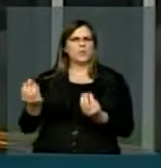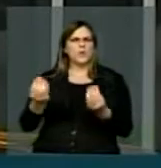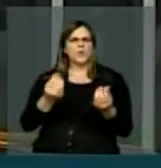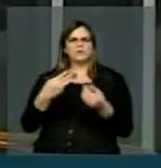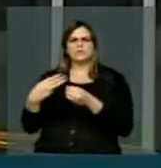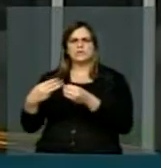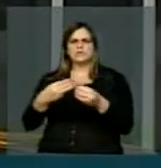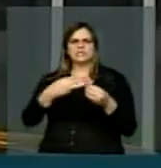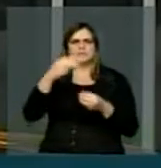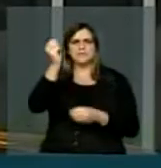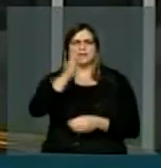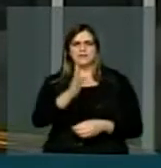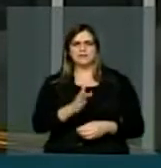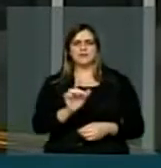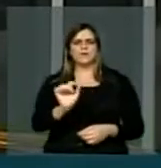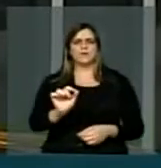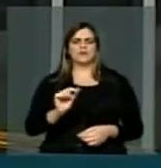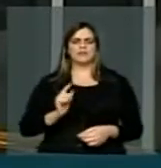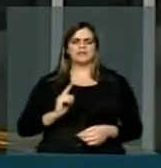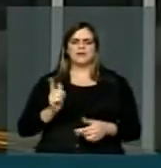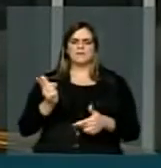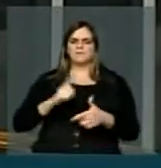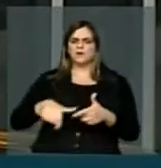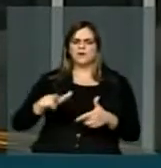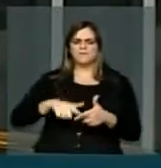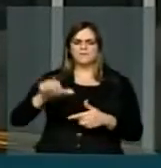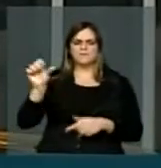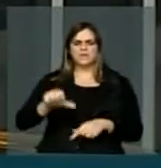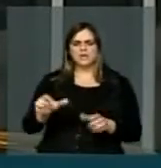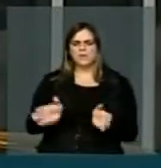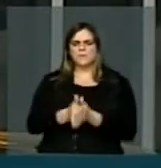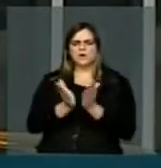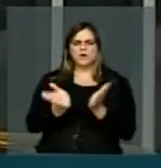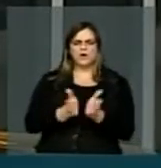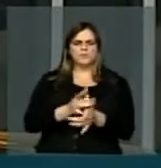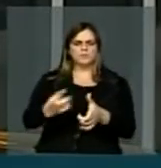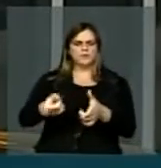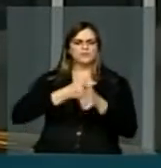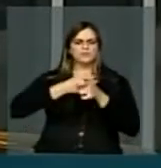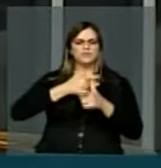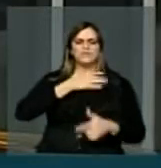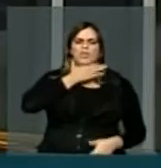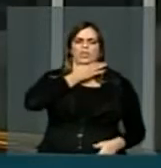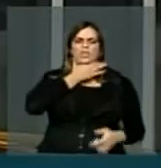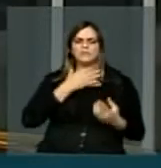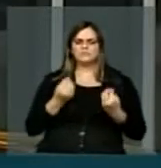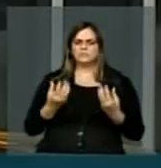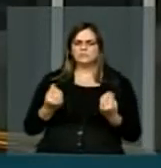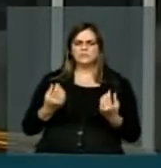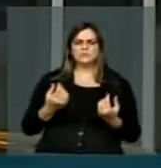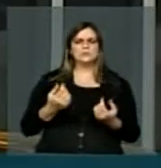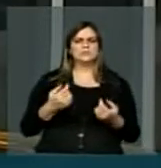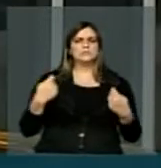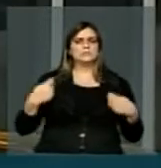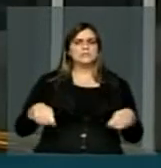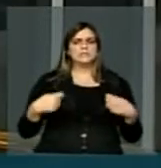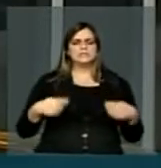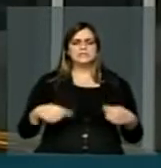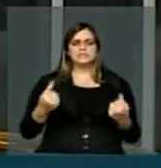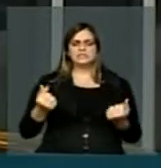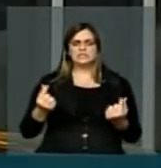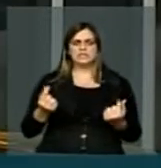muitos deles estão empobrecidos, endividados e necessitando